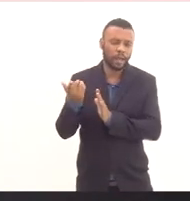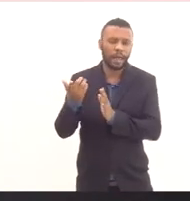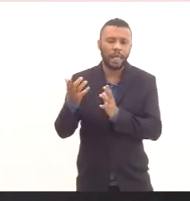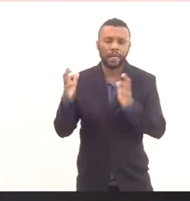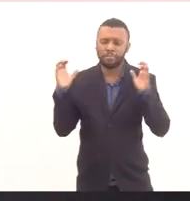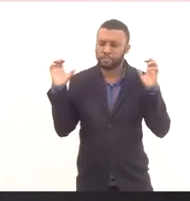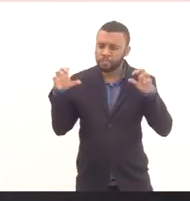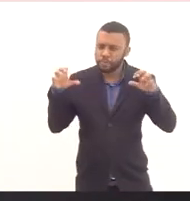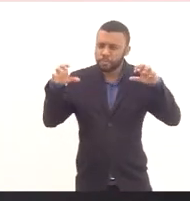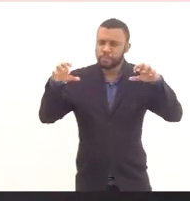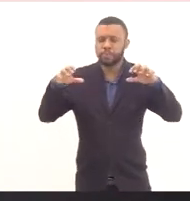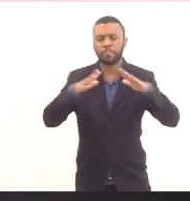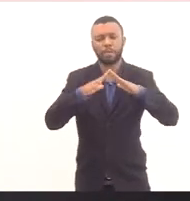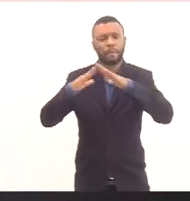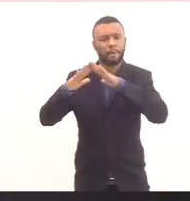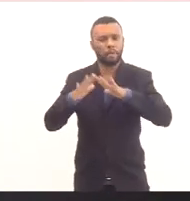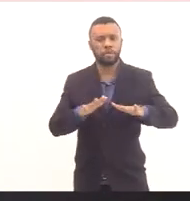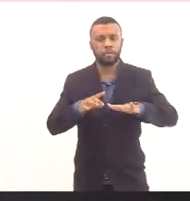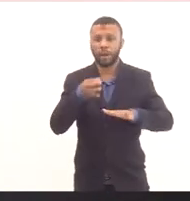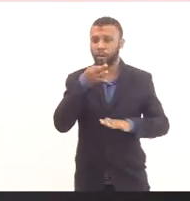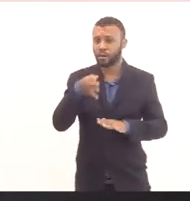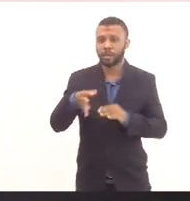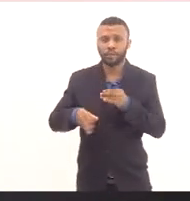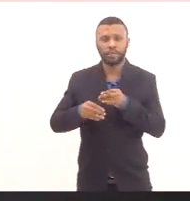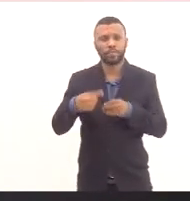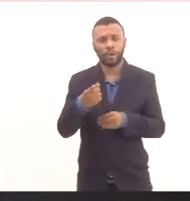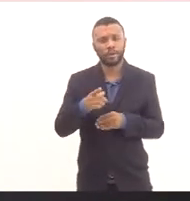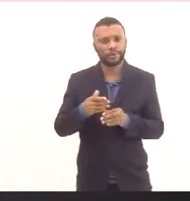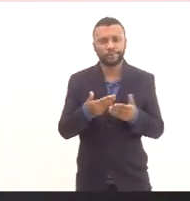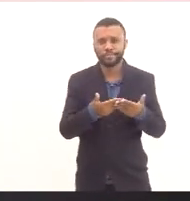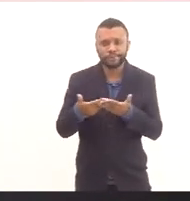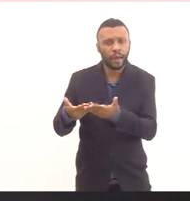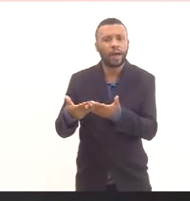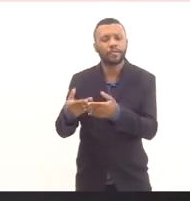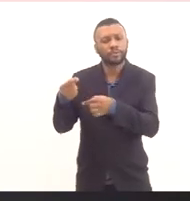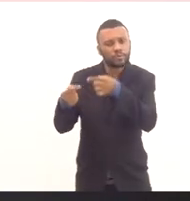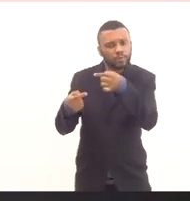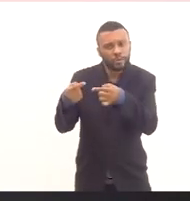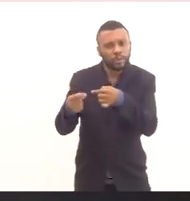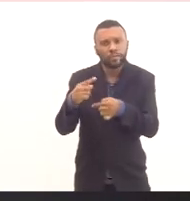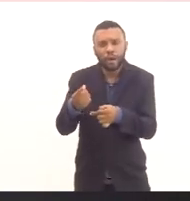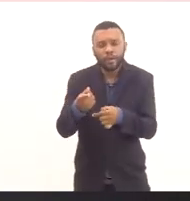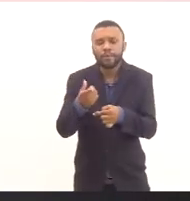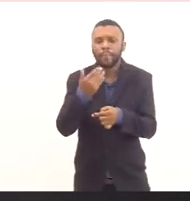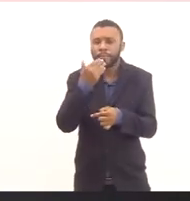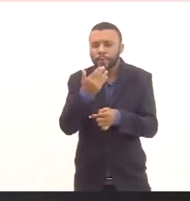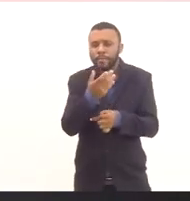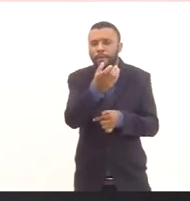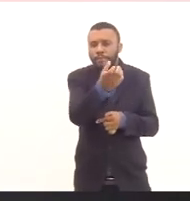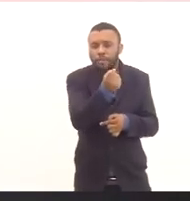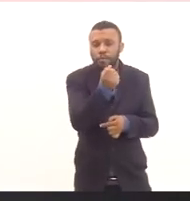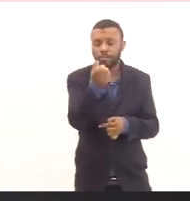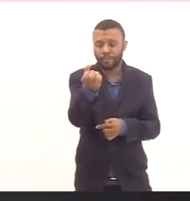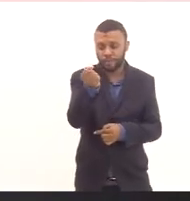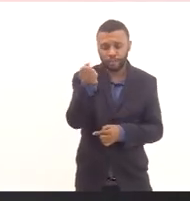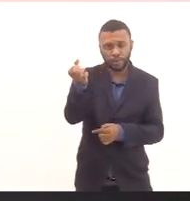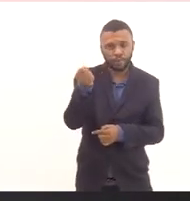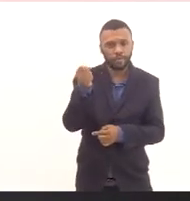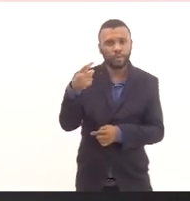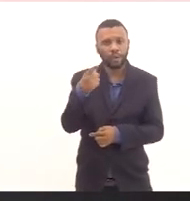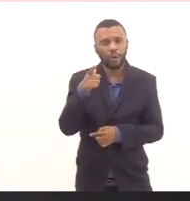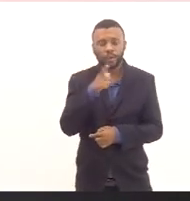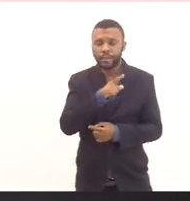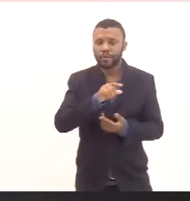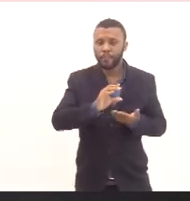até a sugestão que nós encaminhamos e poder liberar vamos lá foi nessa nessa questão de fazer fundo a fundo para que o município possa fazer um pagamento